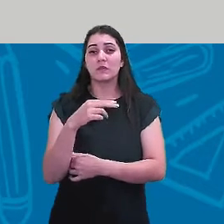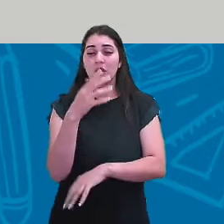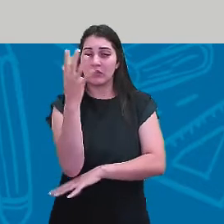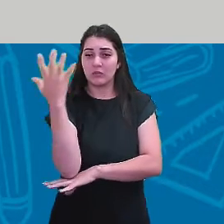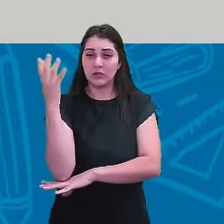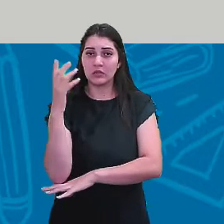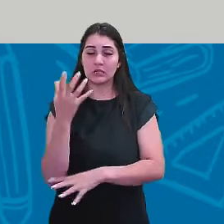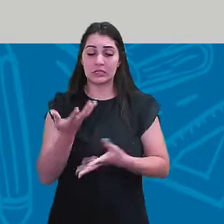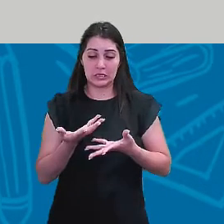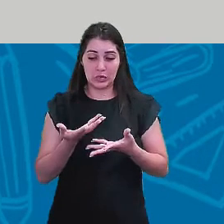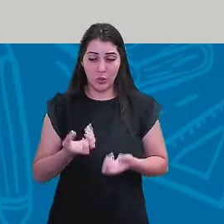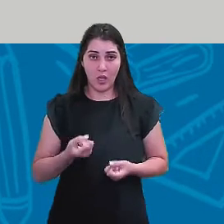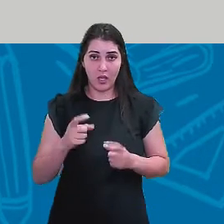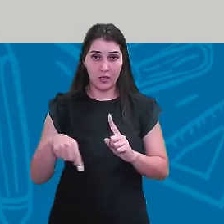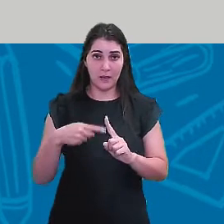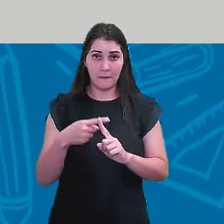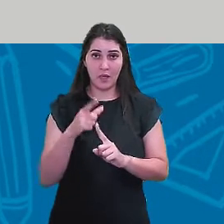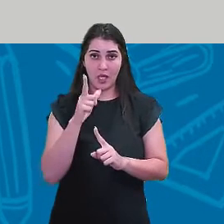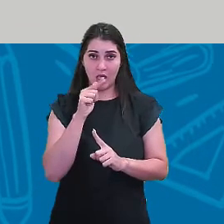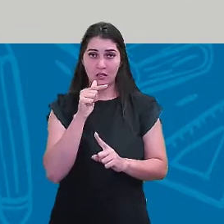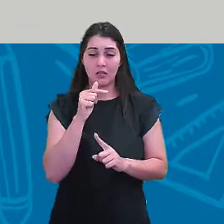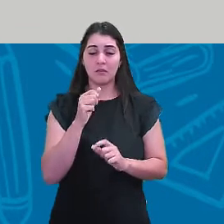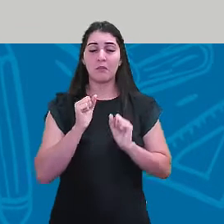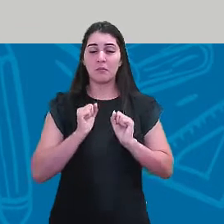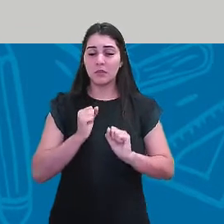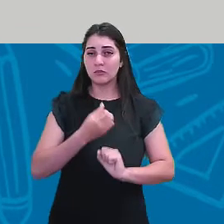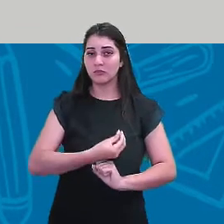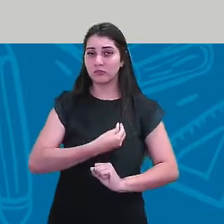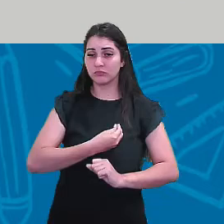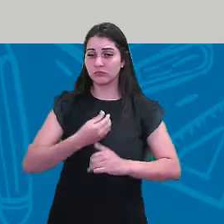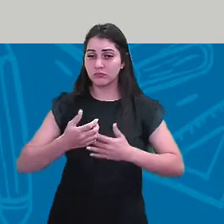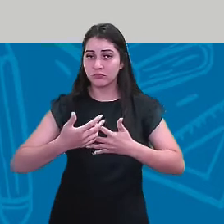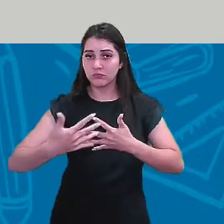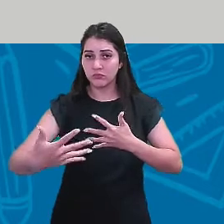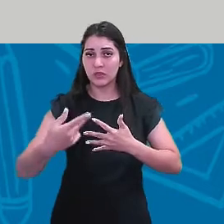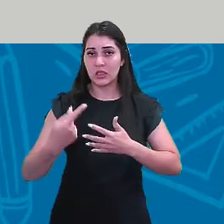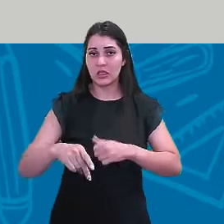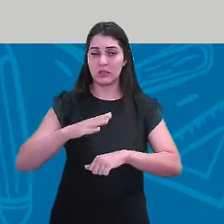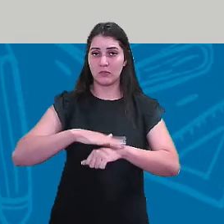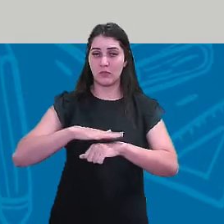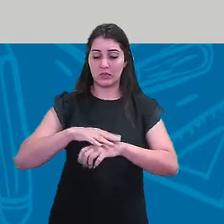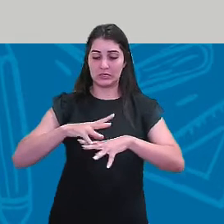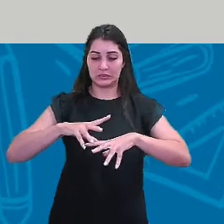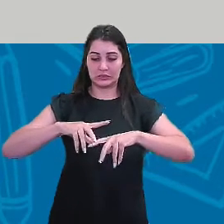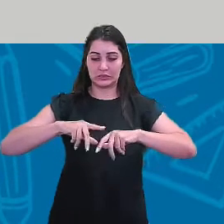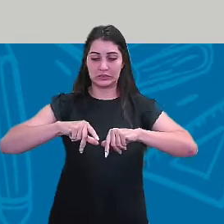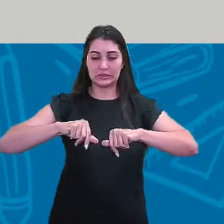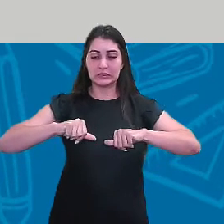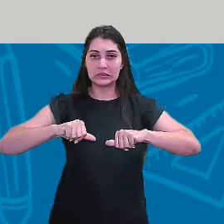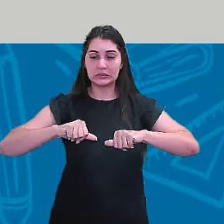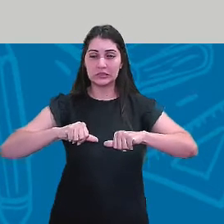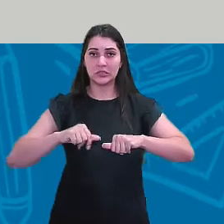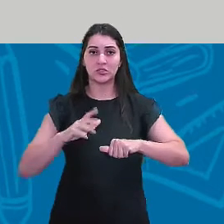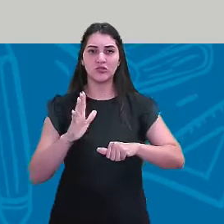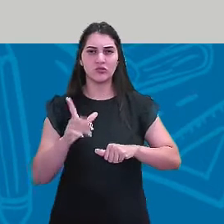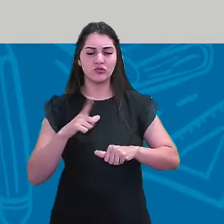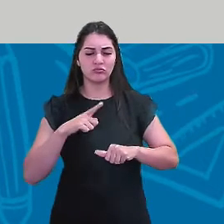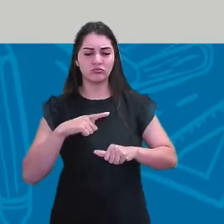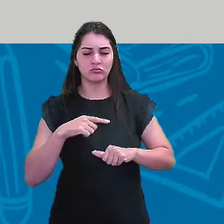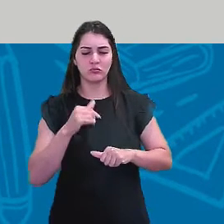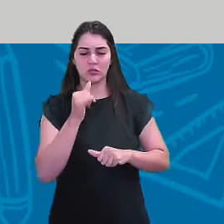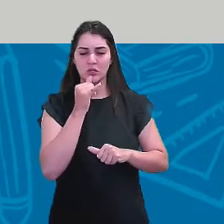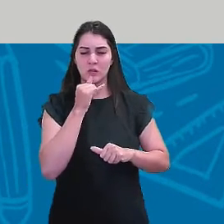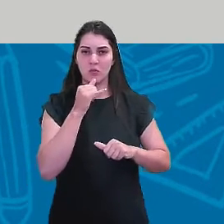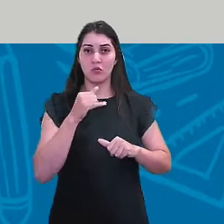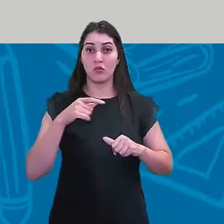água e guardem mais água dentro dela, para poder sobreviver nesse período de seca. Já em climas muito úmidos, quando